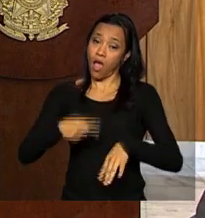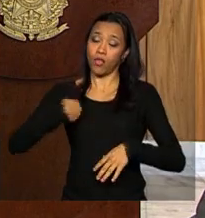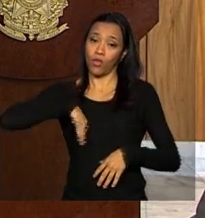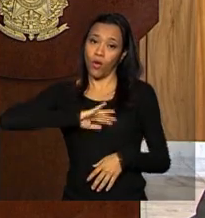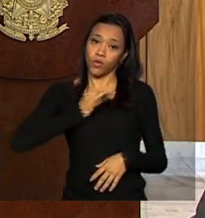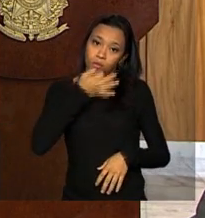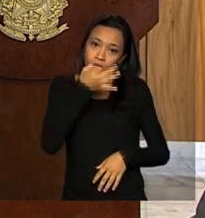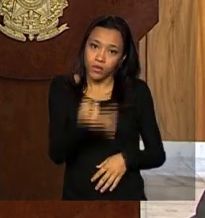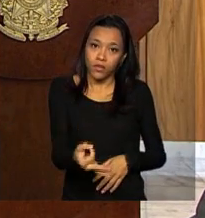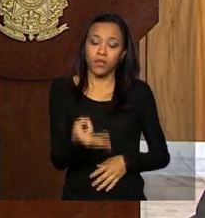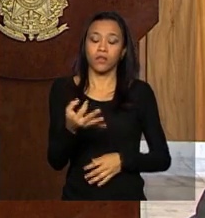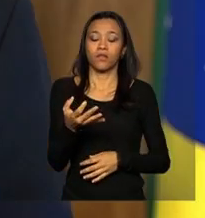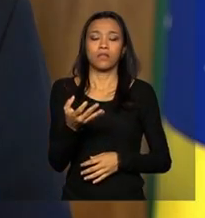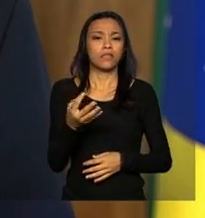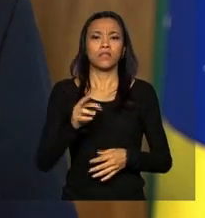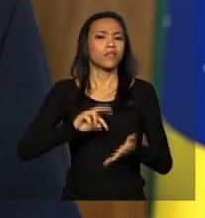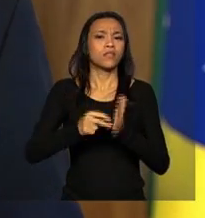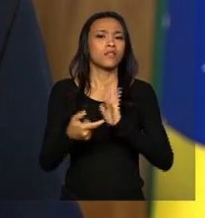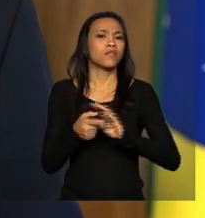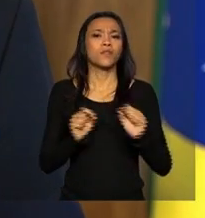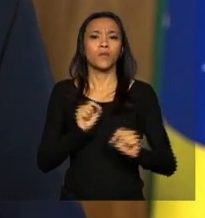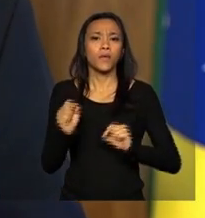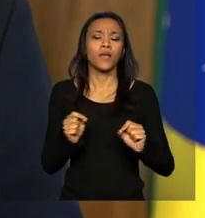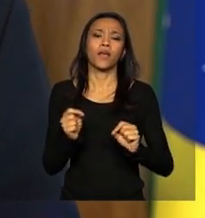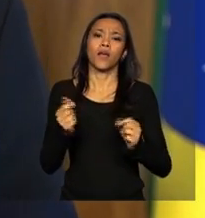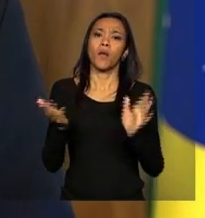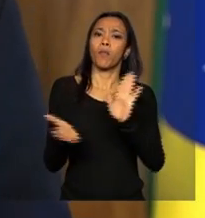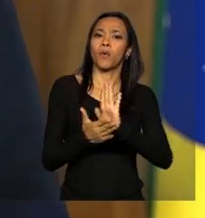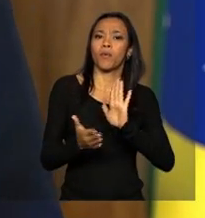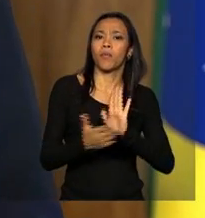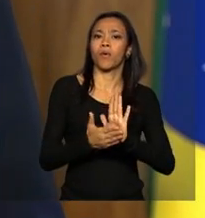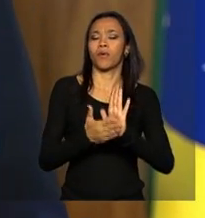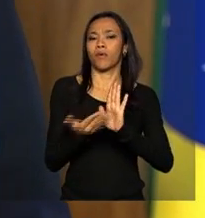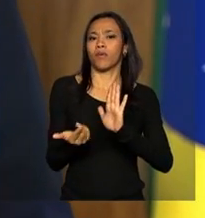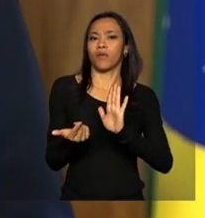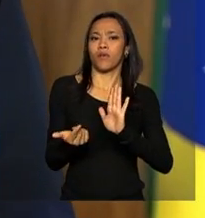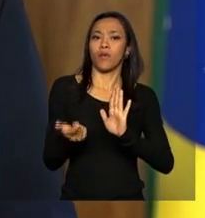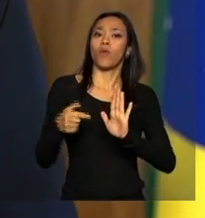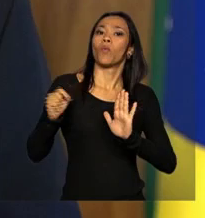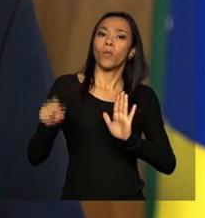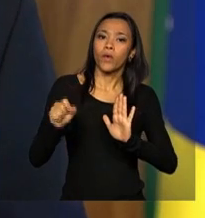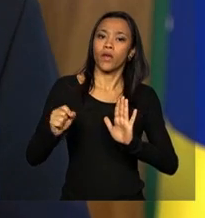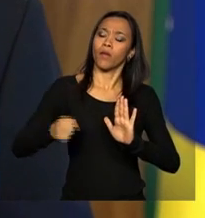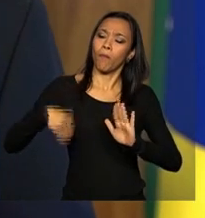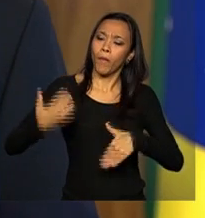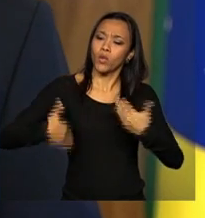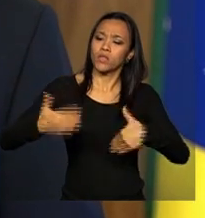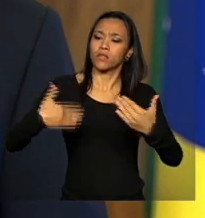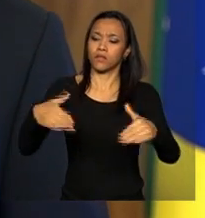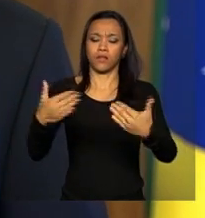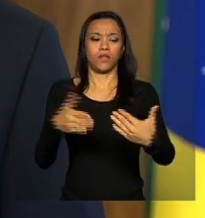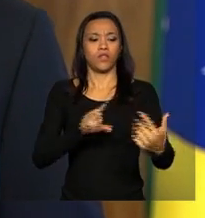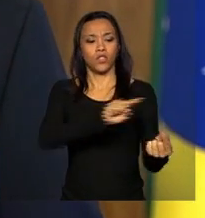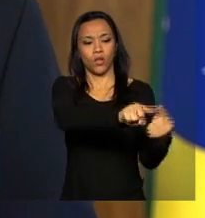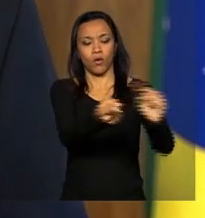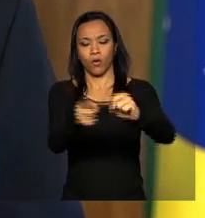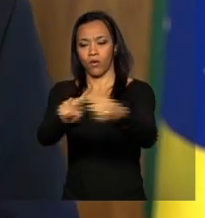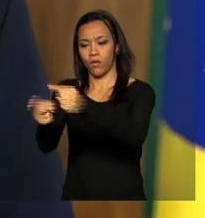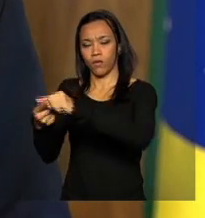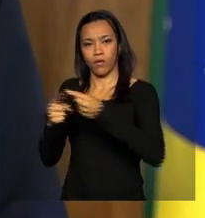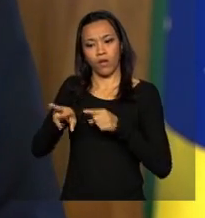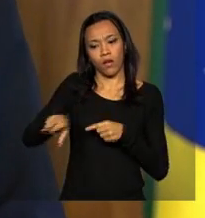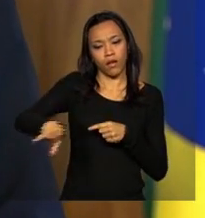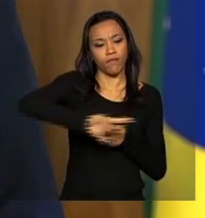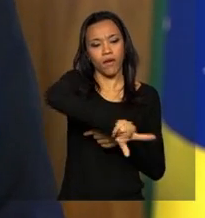opinião, que significa repropor as etapas de instrumentação de um processo comum de integração, trabalhando com